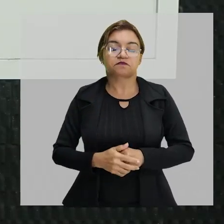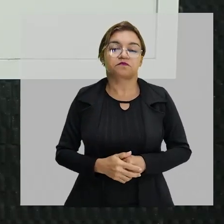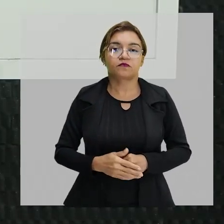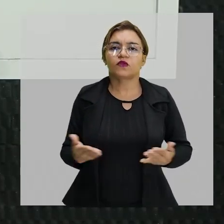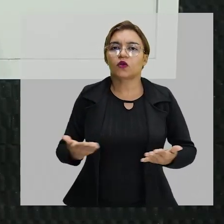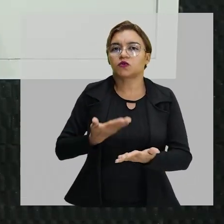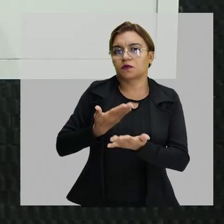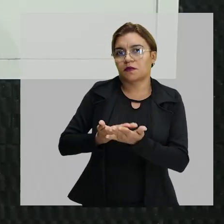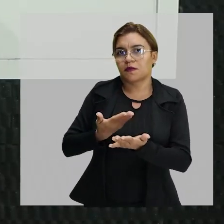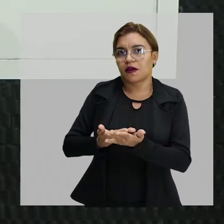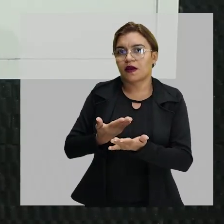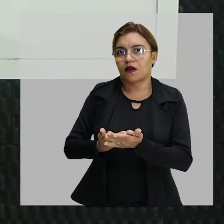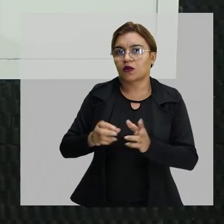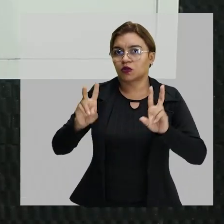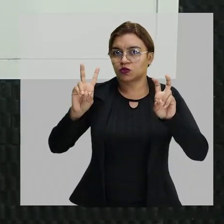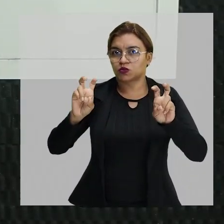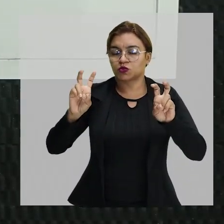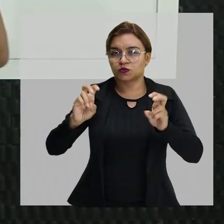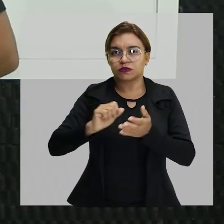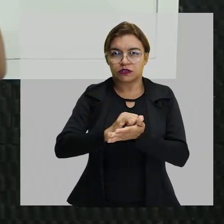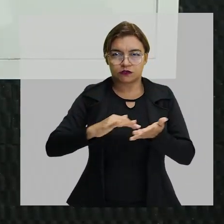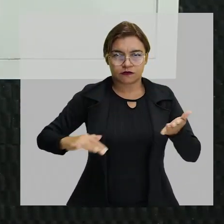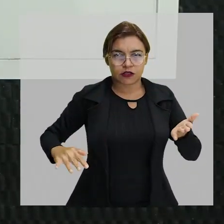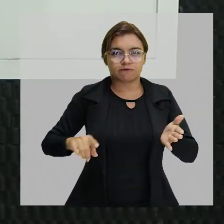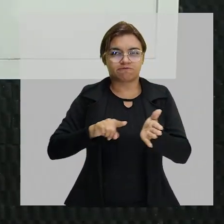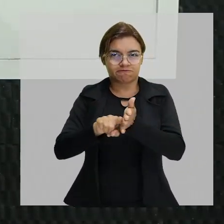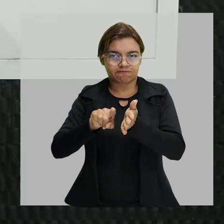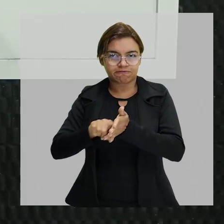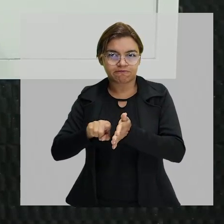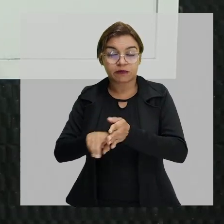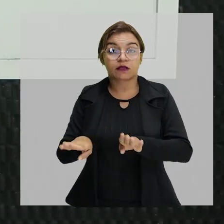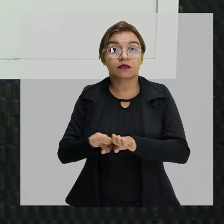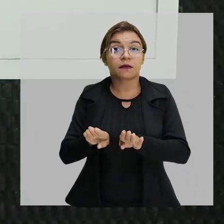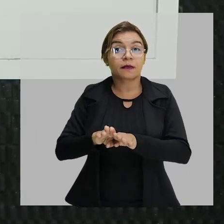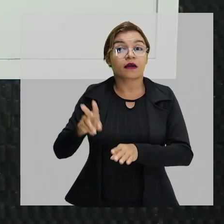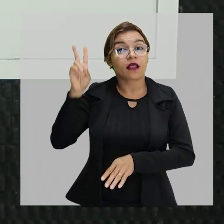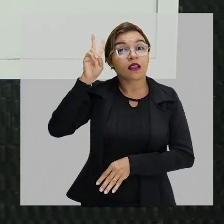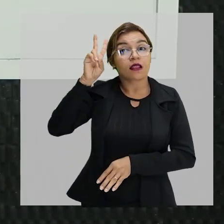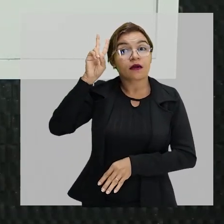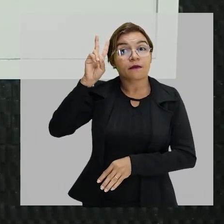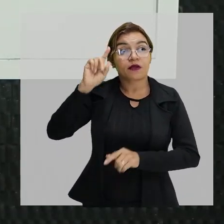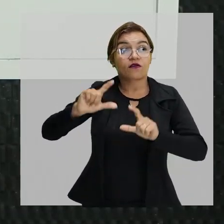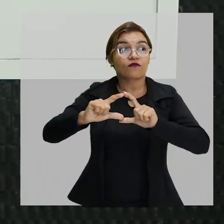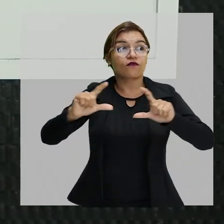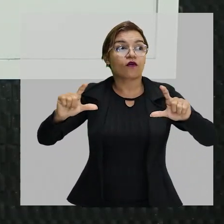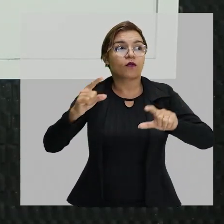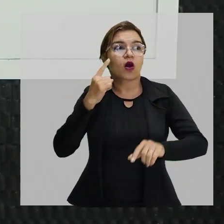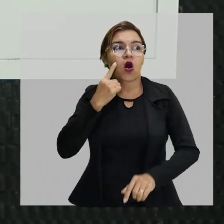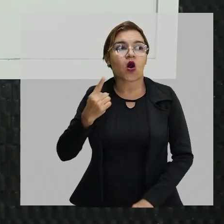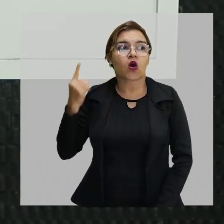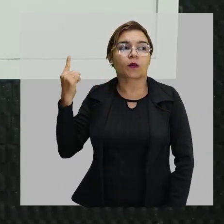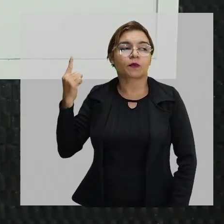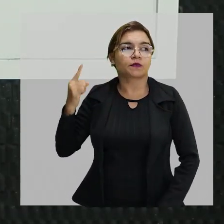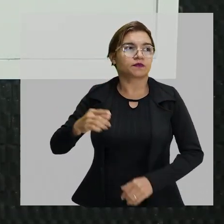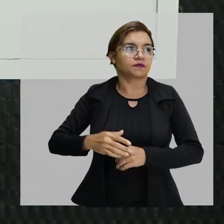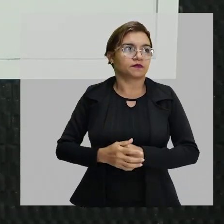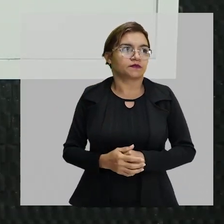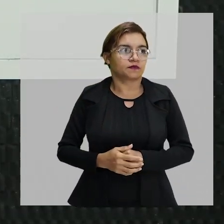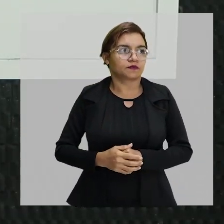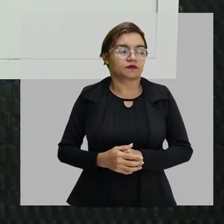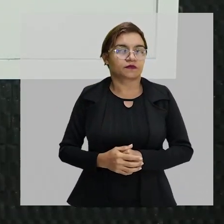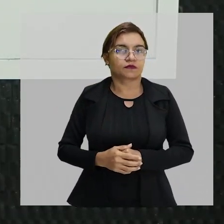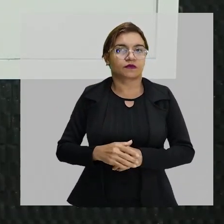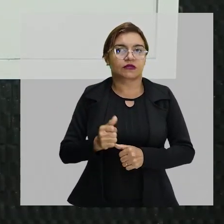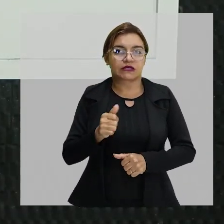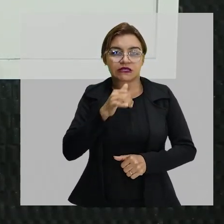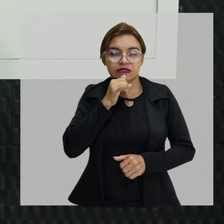fazer exercícios sobre esse assunto, né? Mas vamos relembrar aqui as fórmulas. Ó, essa fórmula aqui, ela